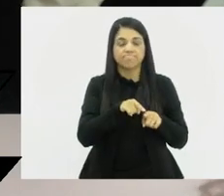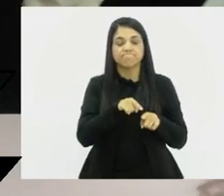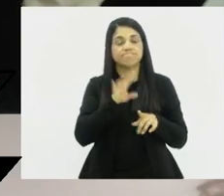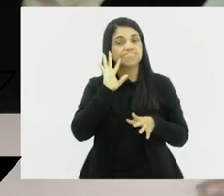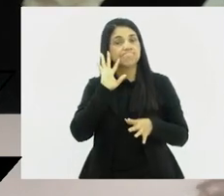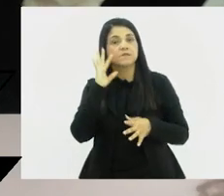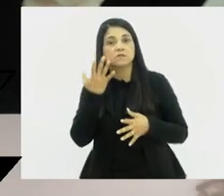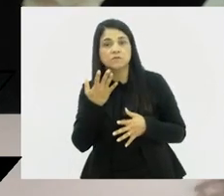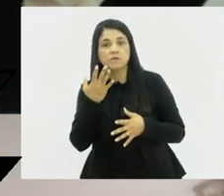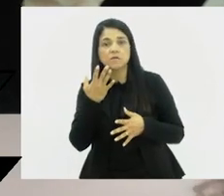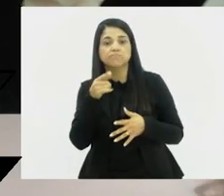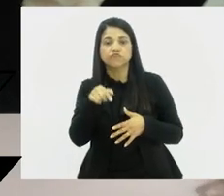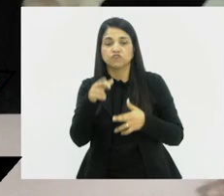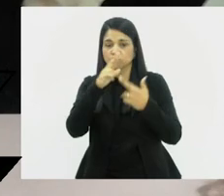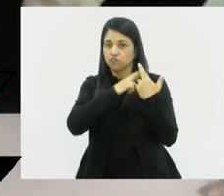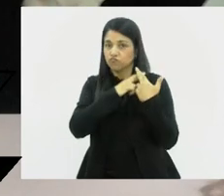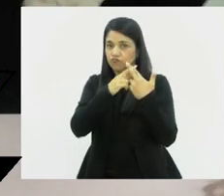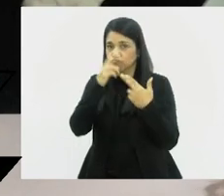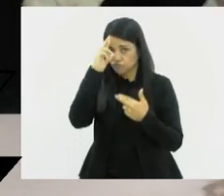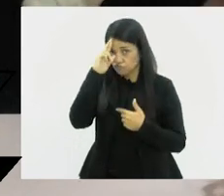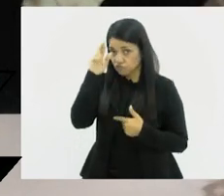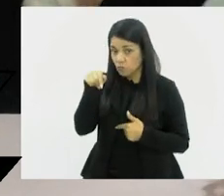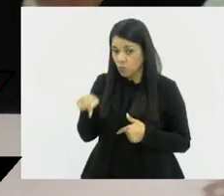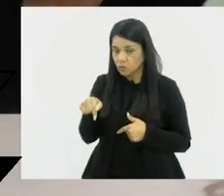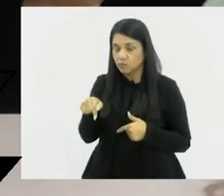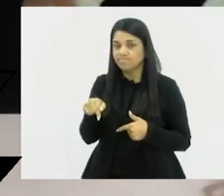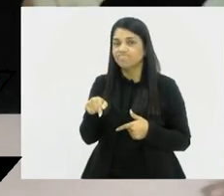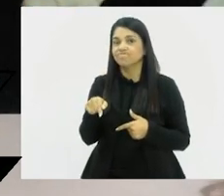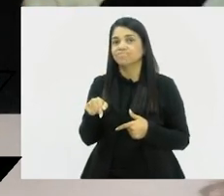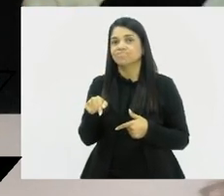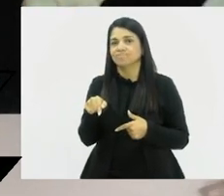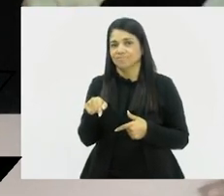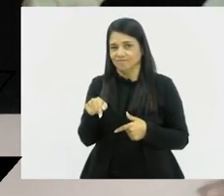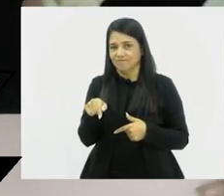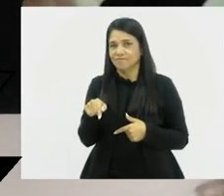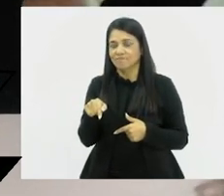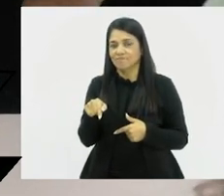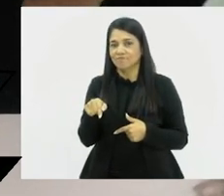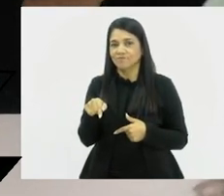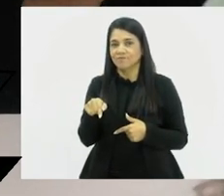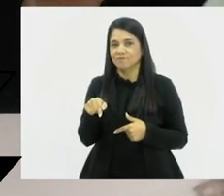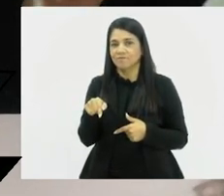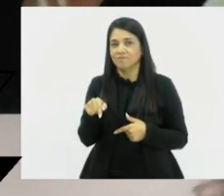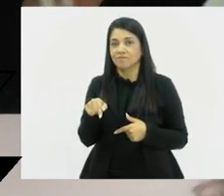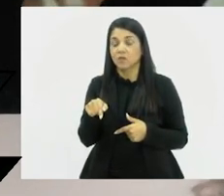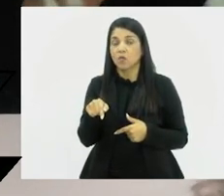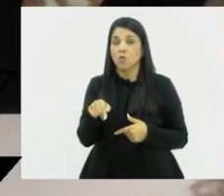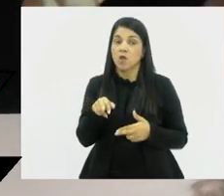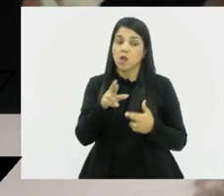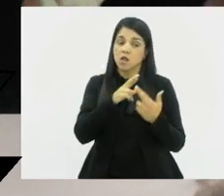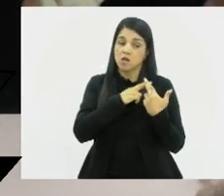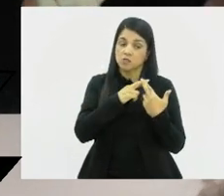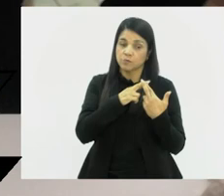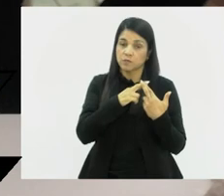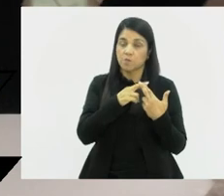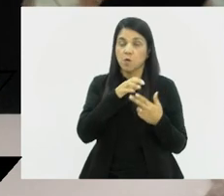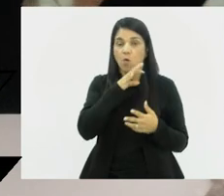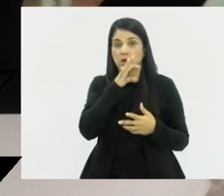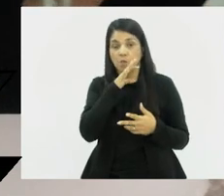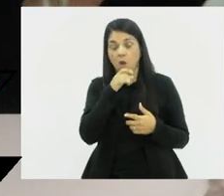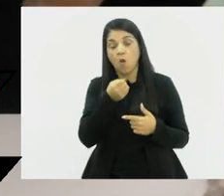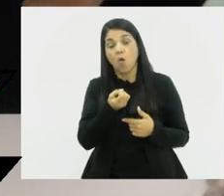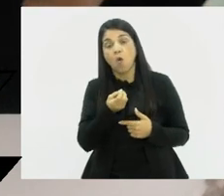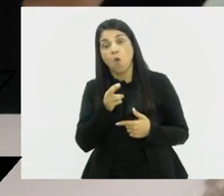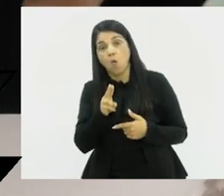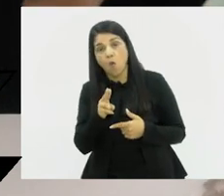se o proprietário desse animal vai ficar definido como o depositário desse animal ou se o animal vai ser encaminhado para